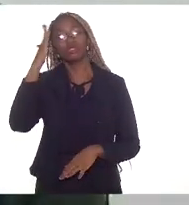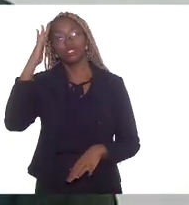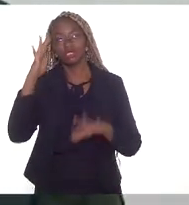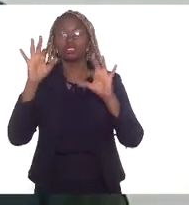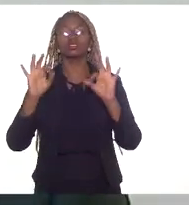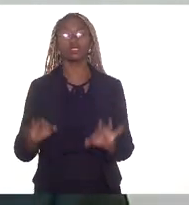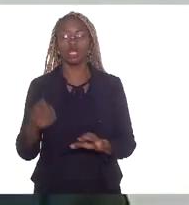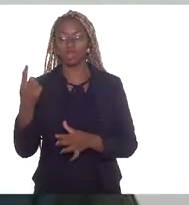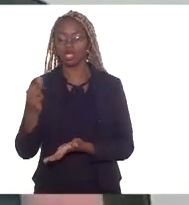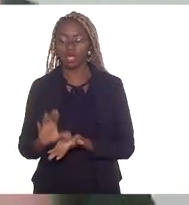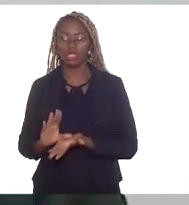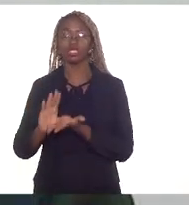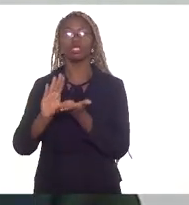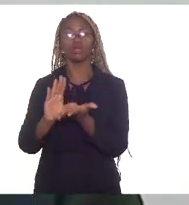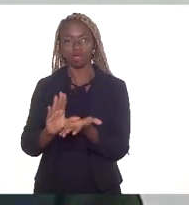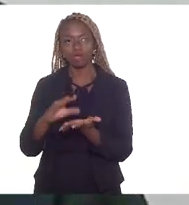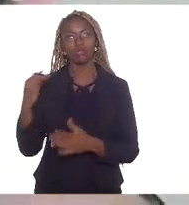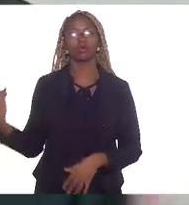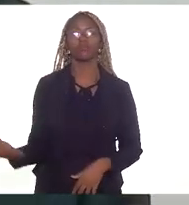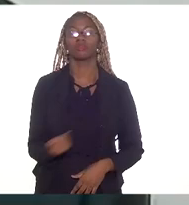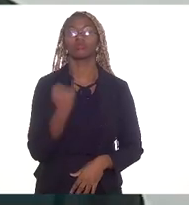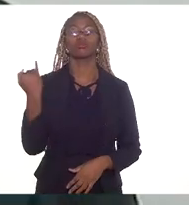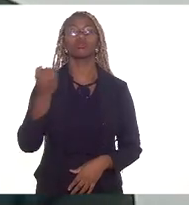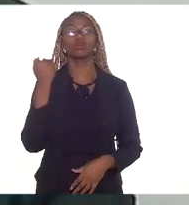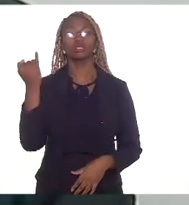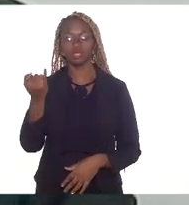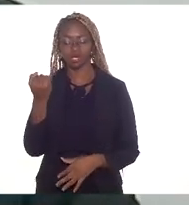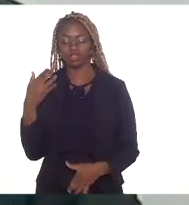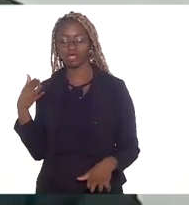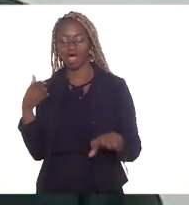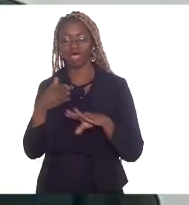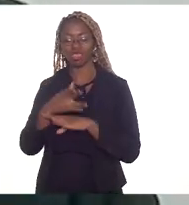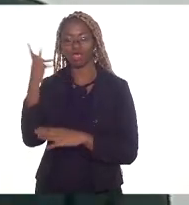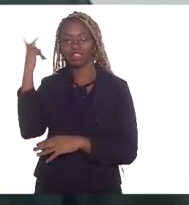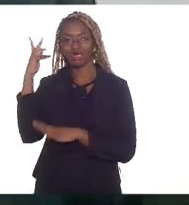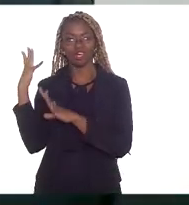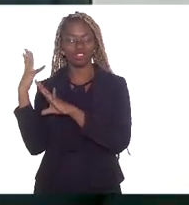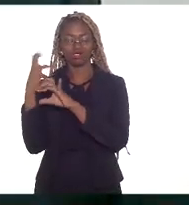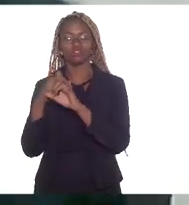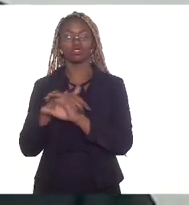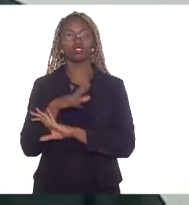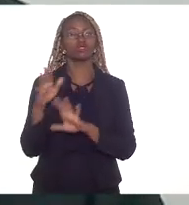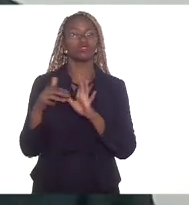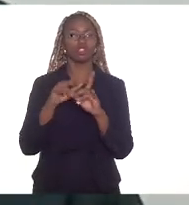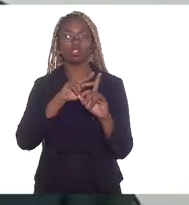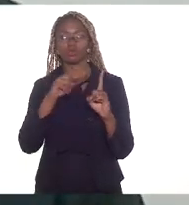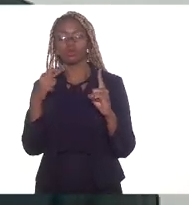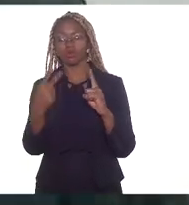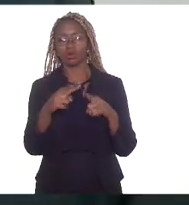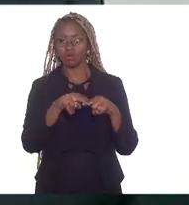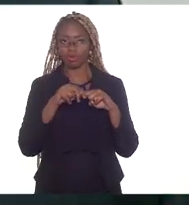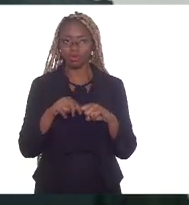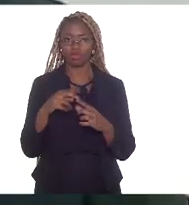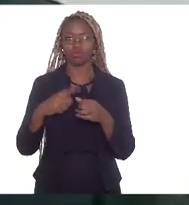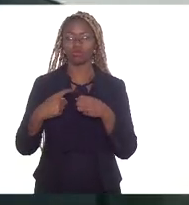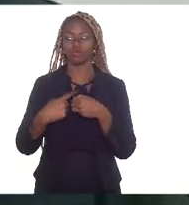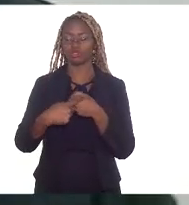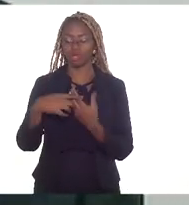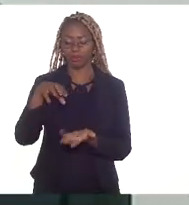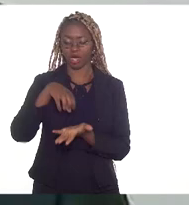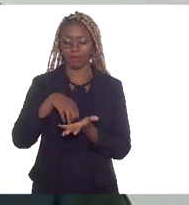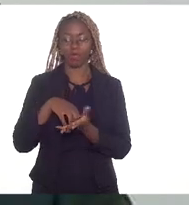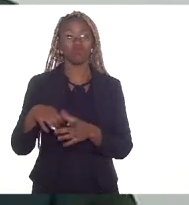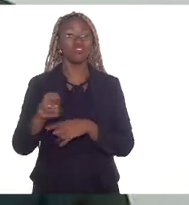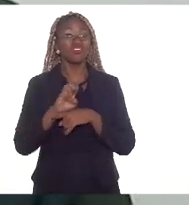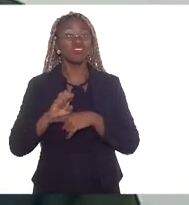investimento será fundamental e entrará para a história de todos os aspectos, porque os municípios, a capital e o Rio e o